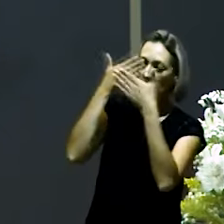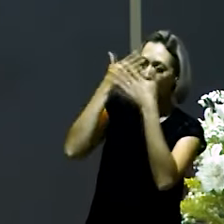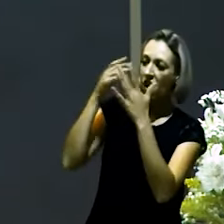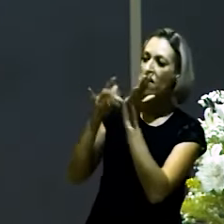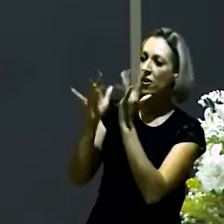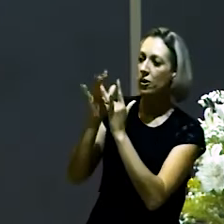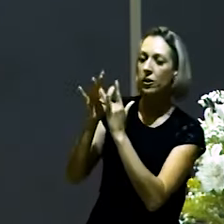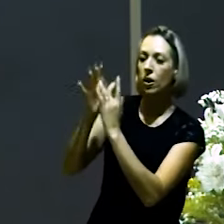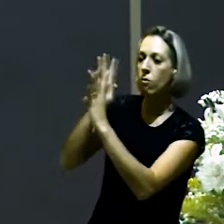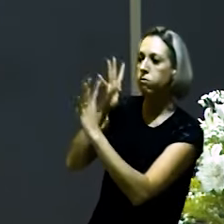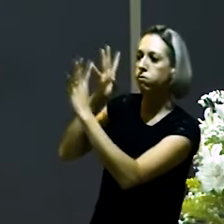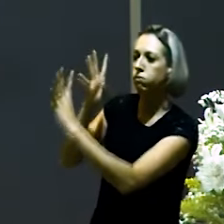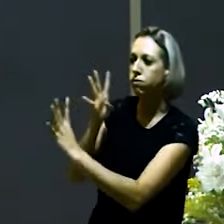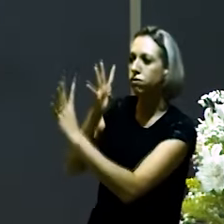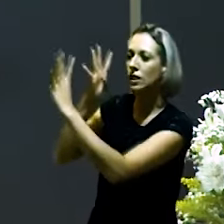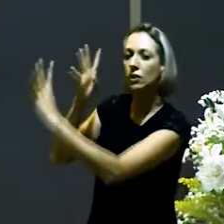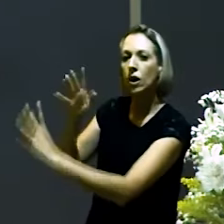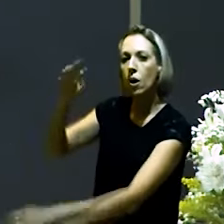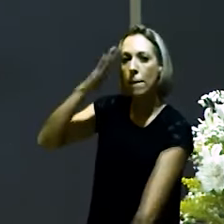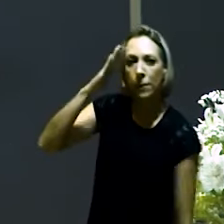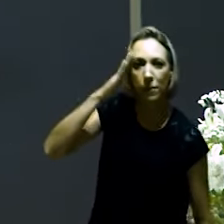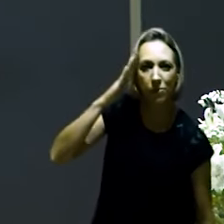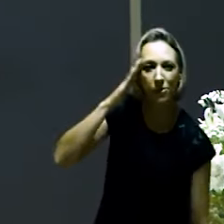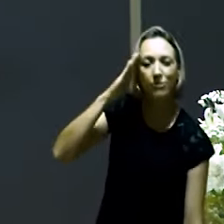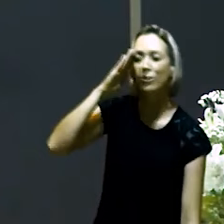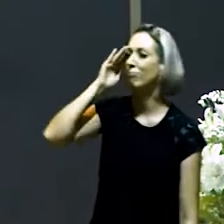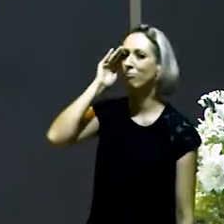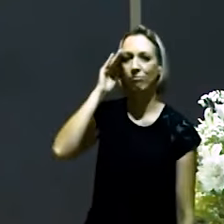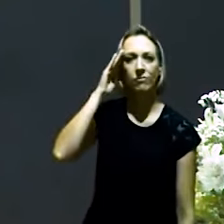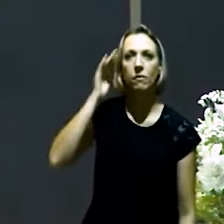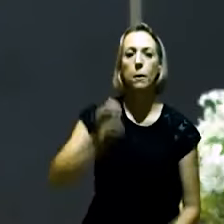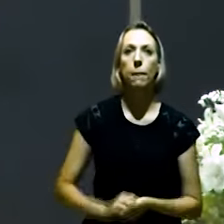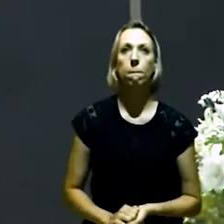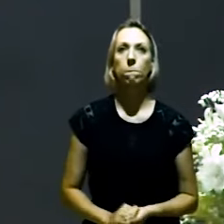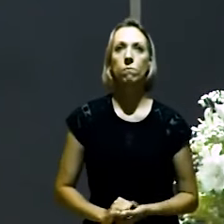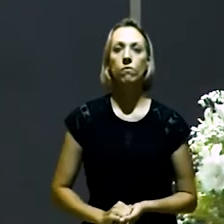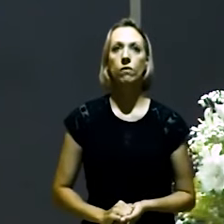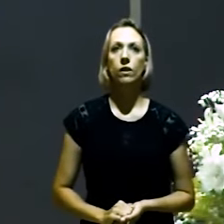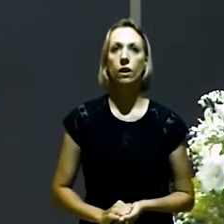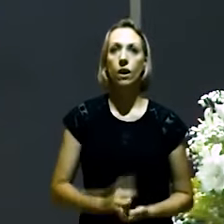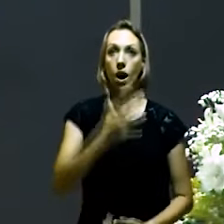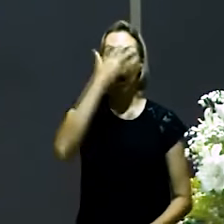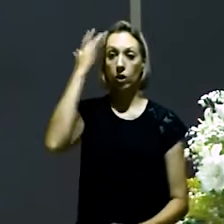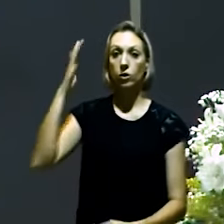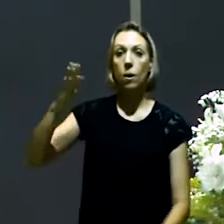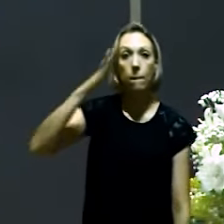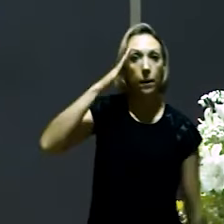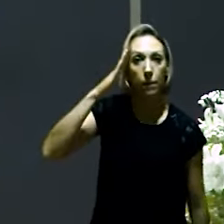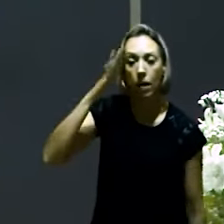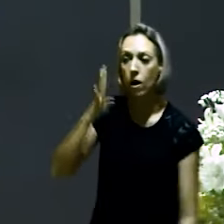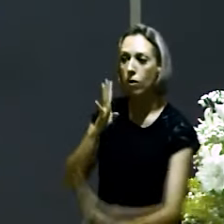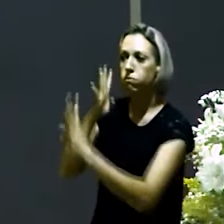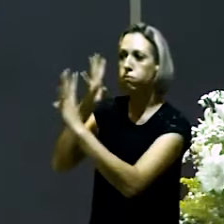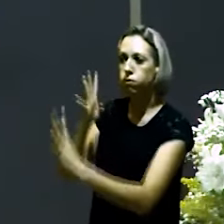exército. Estamos em um tempo de guerra, e é comum que os países desfilem com os seus exércitos, com as suas armas, com os